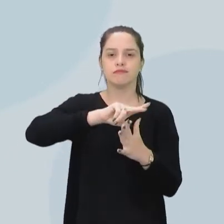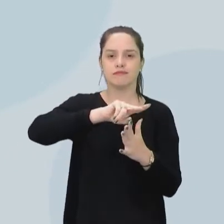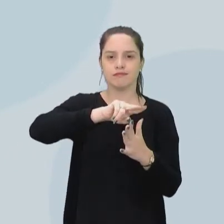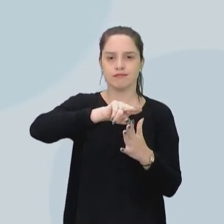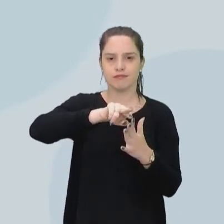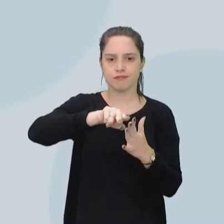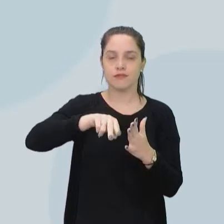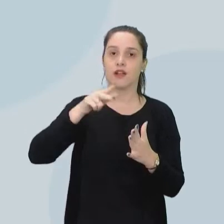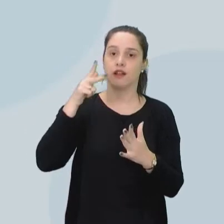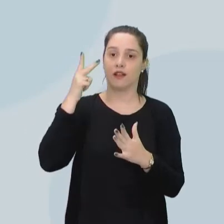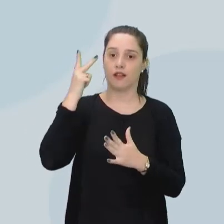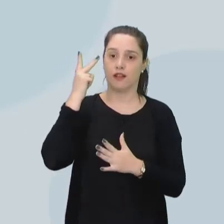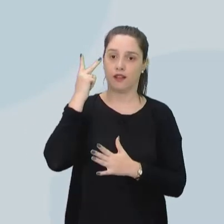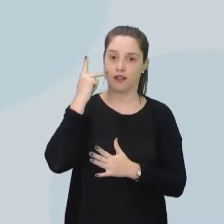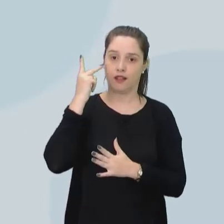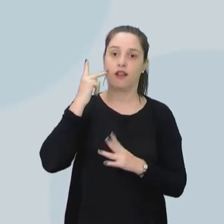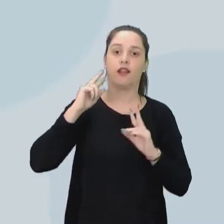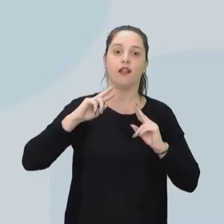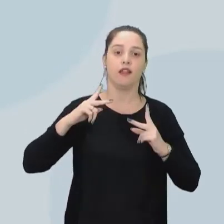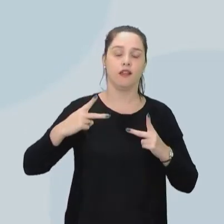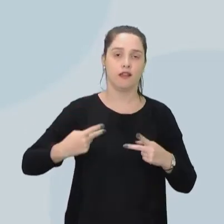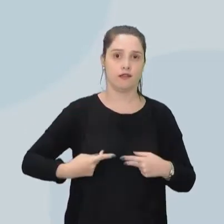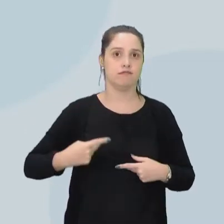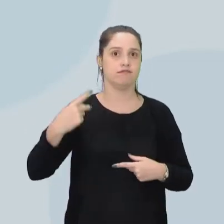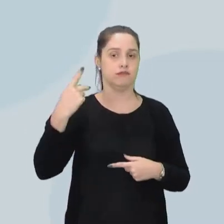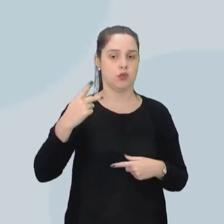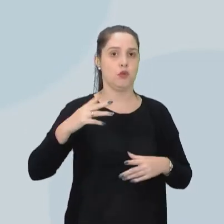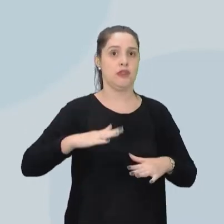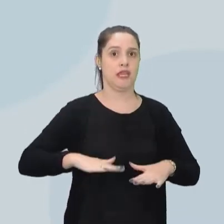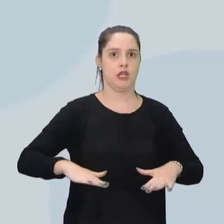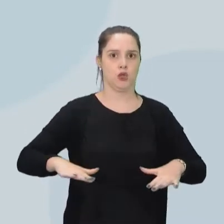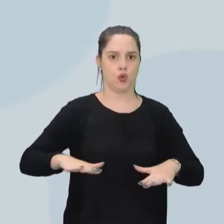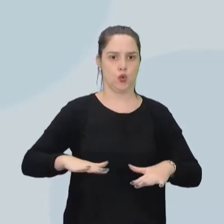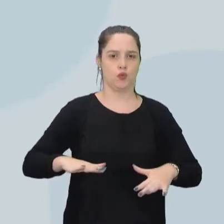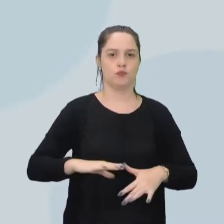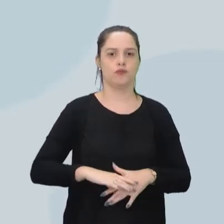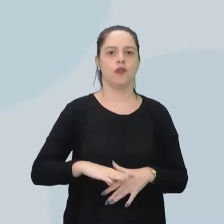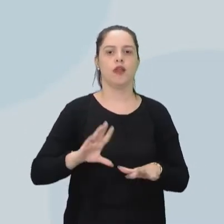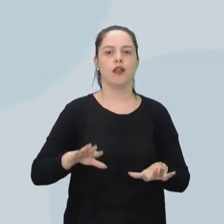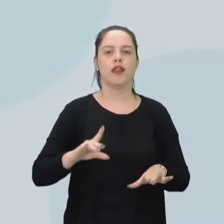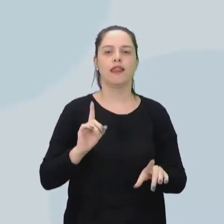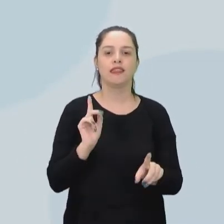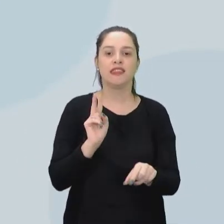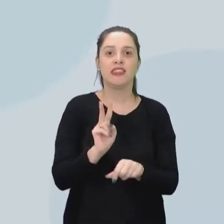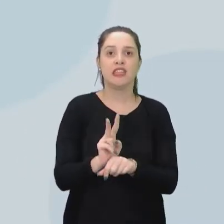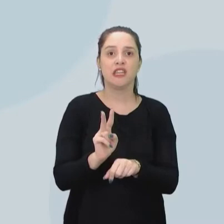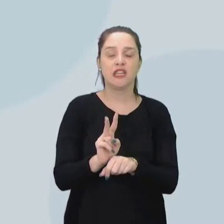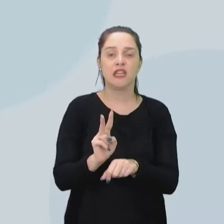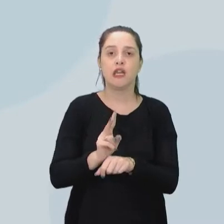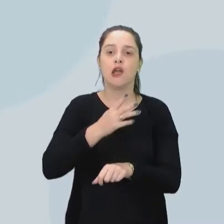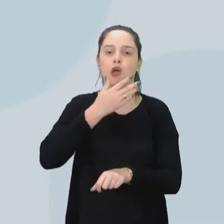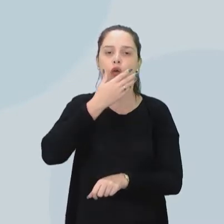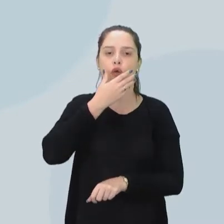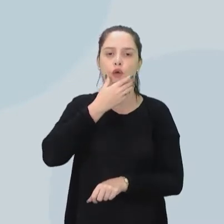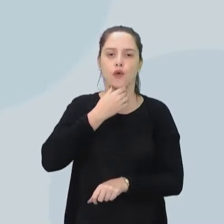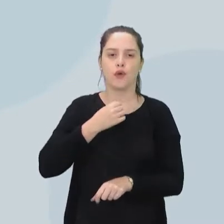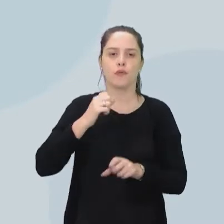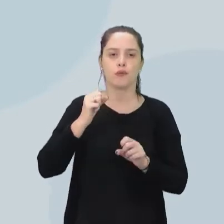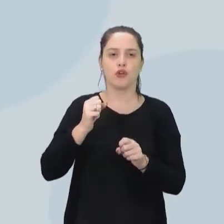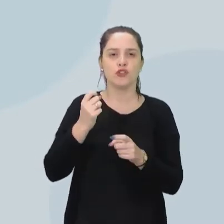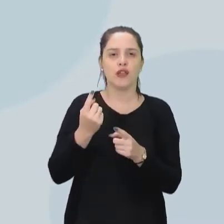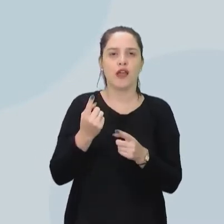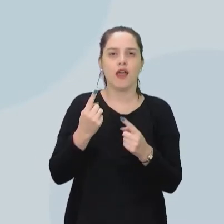características naturais e humanas de seu território. Defendia que o homem pode